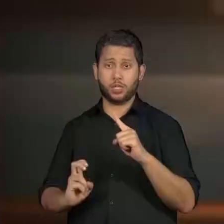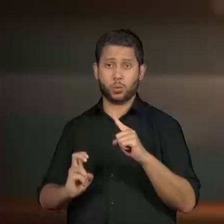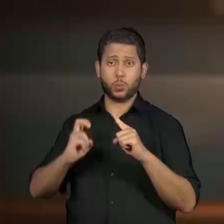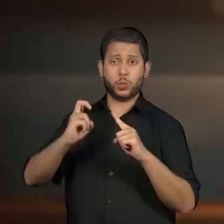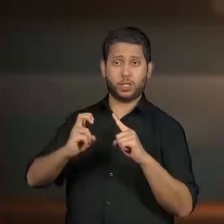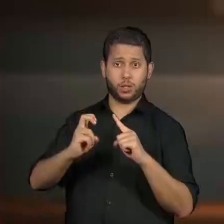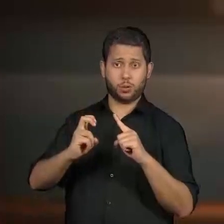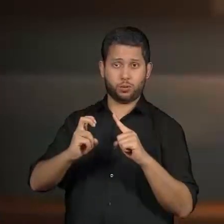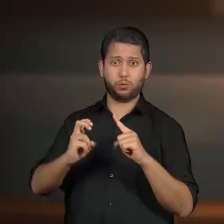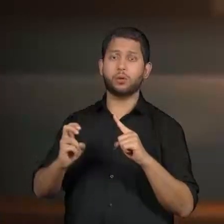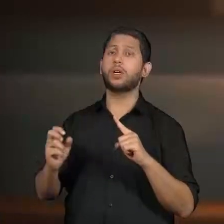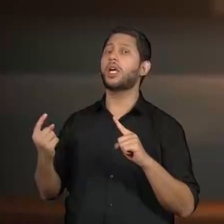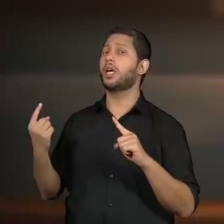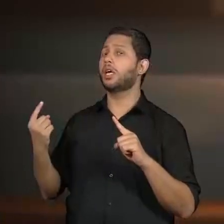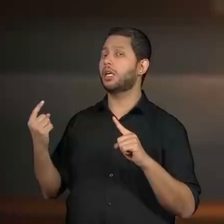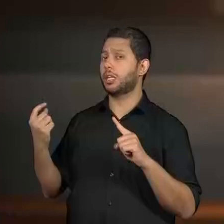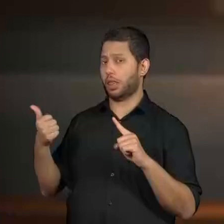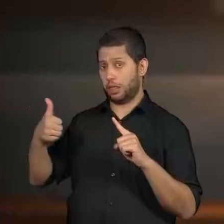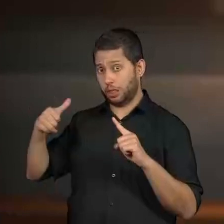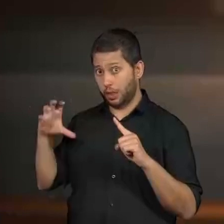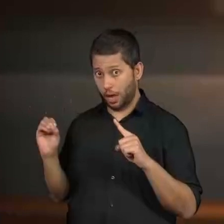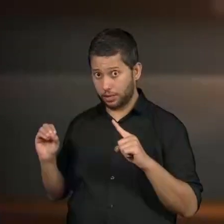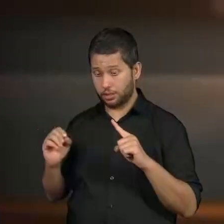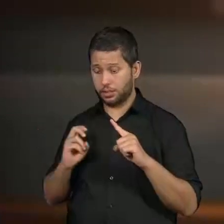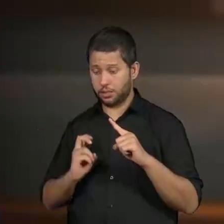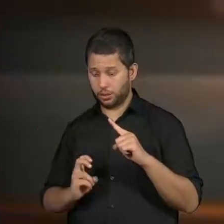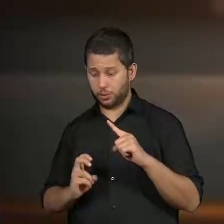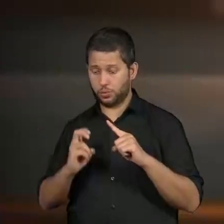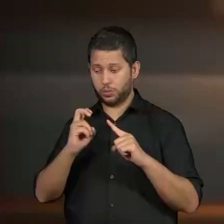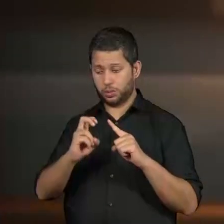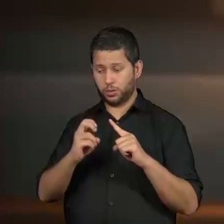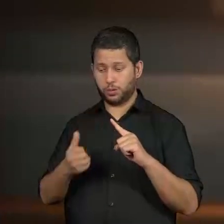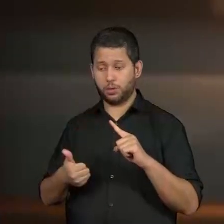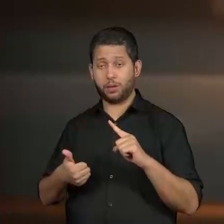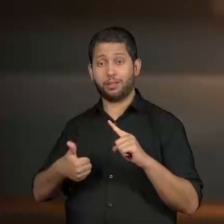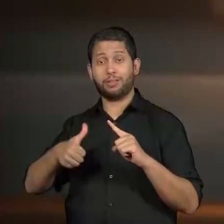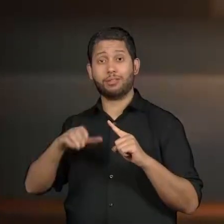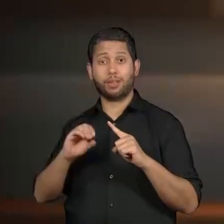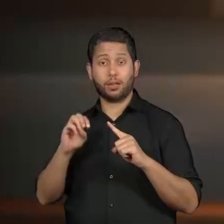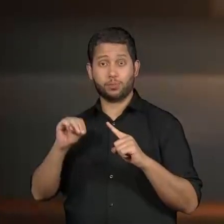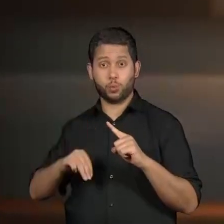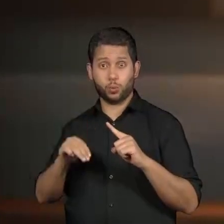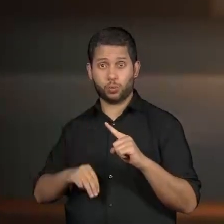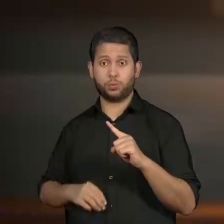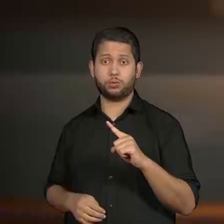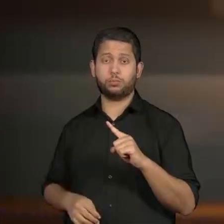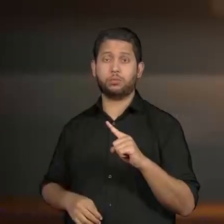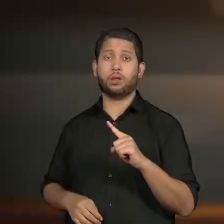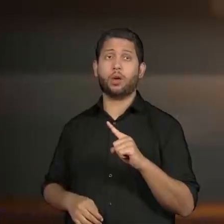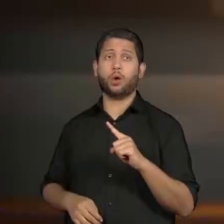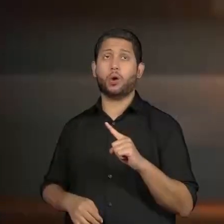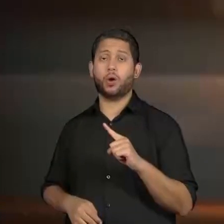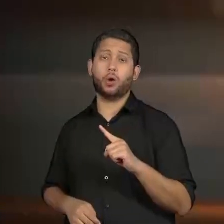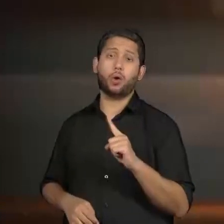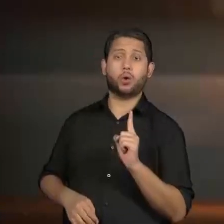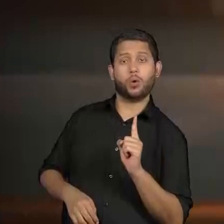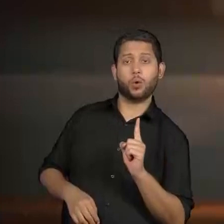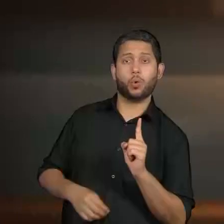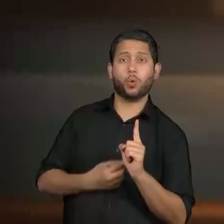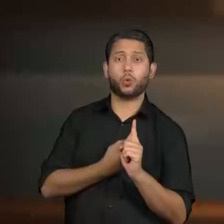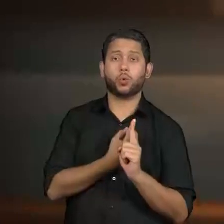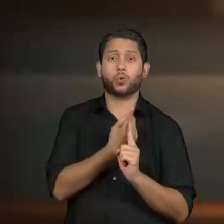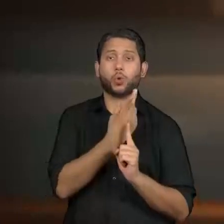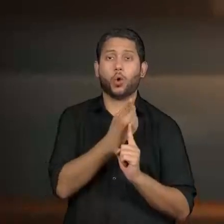nos 55. Então, andei 5, 10 minutos e vou andar mais 5